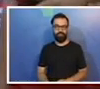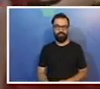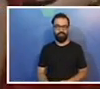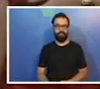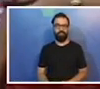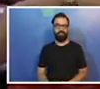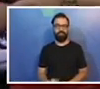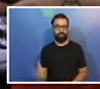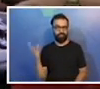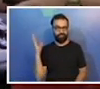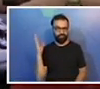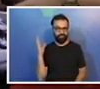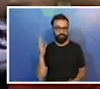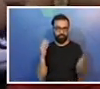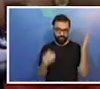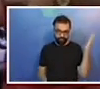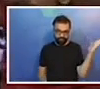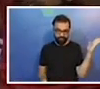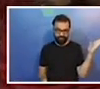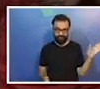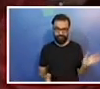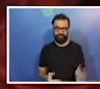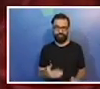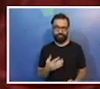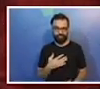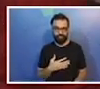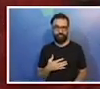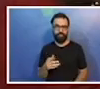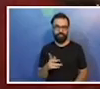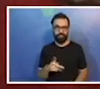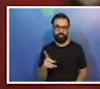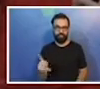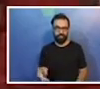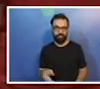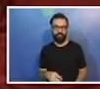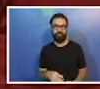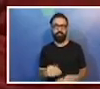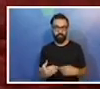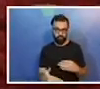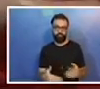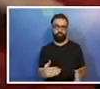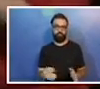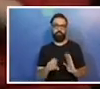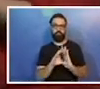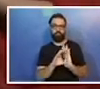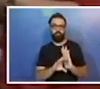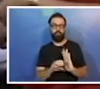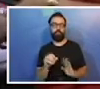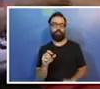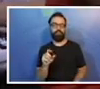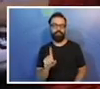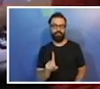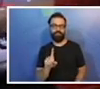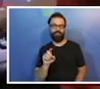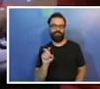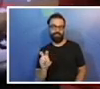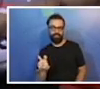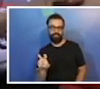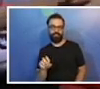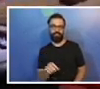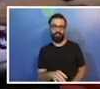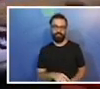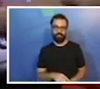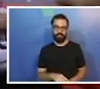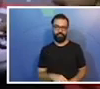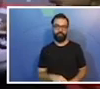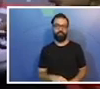apostila 4. Eu sou a professora Adriana e nós vamos continuar na unidade 15. Nós vamos continuar falando